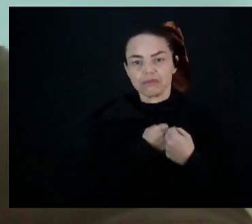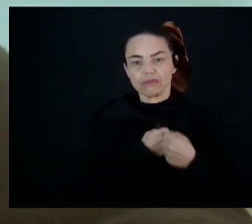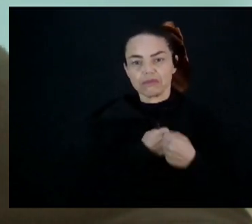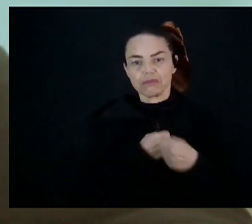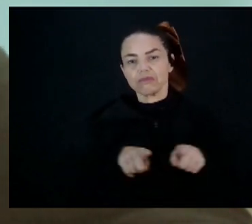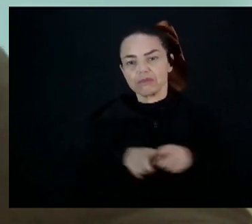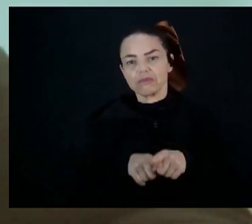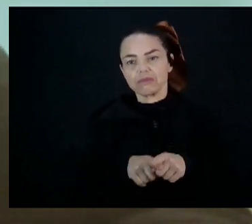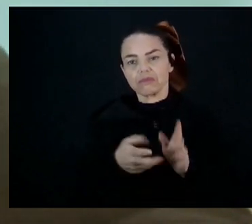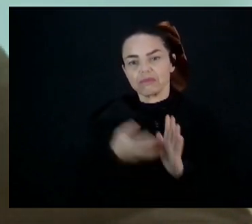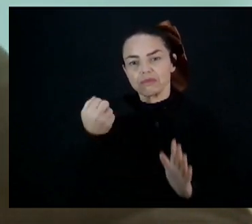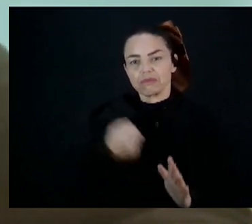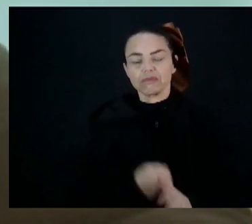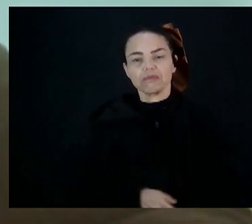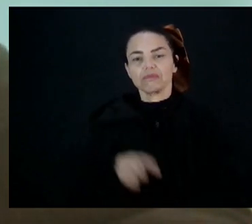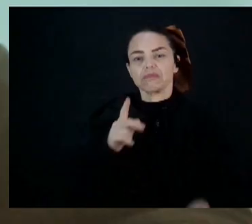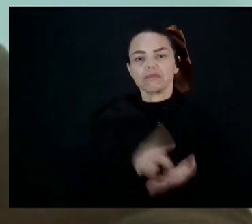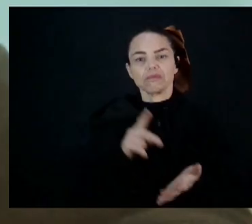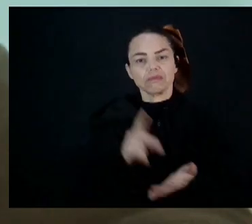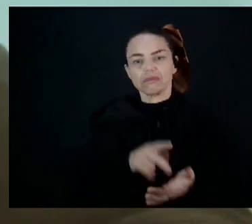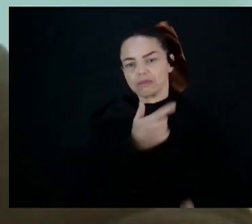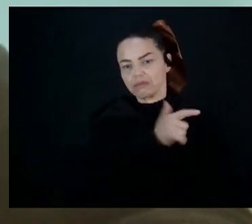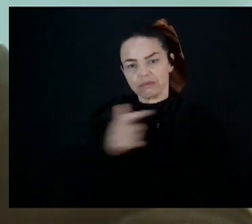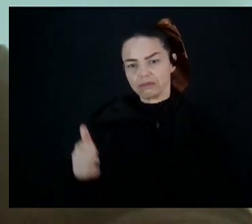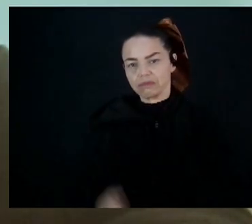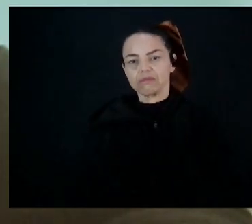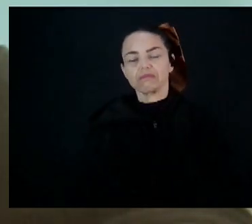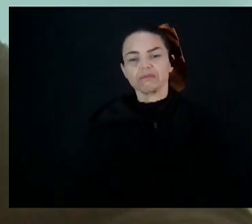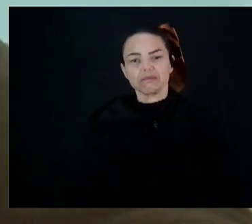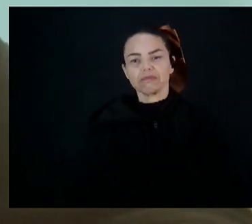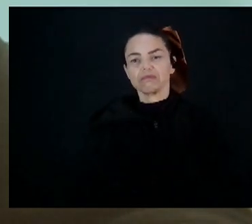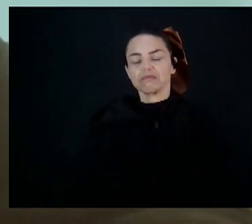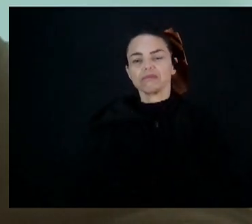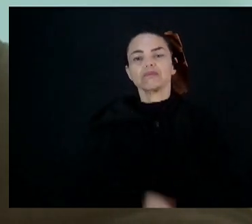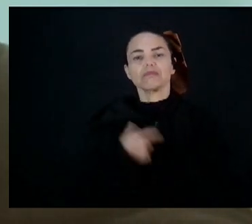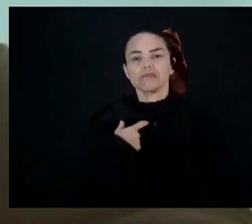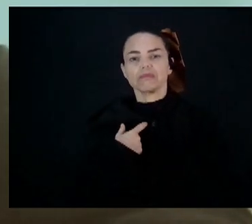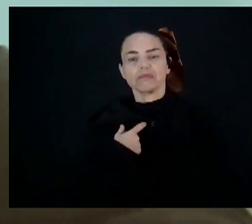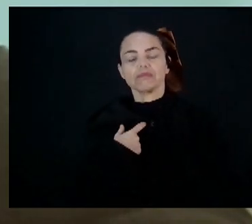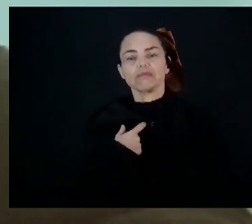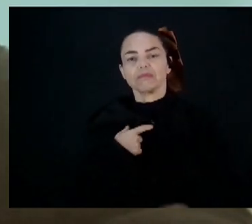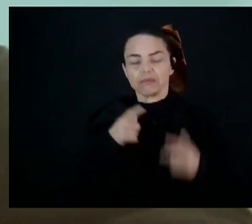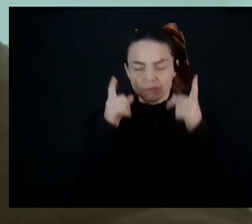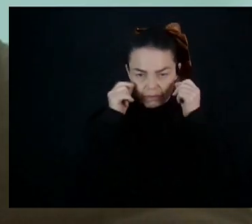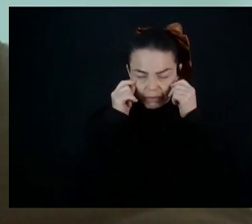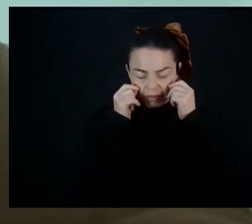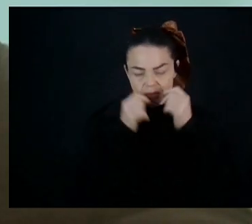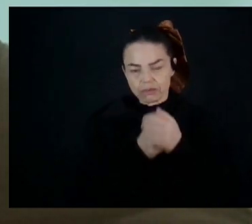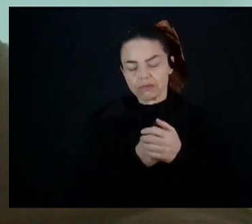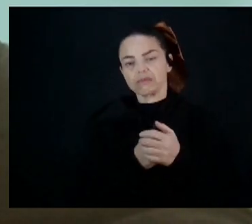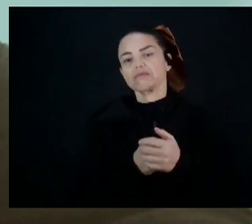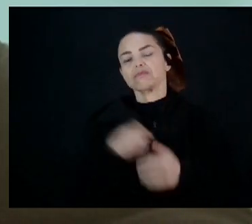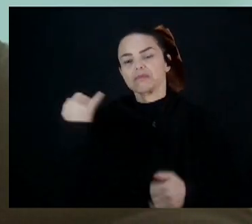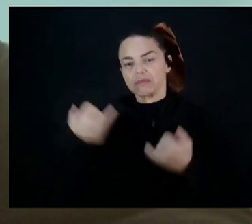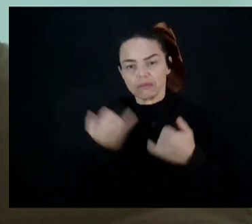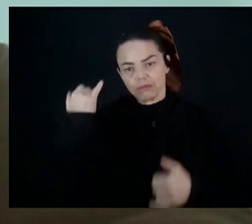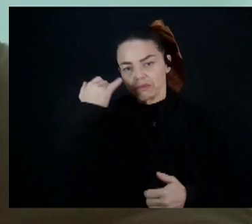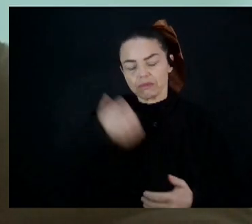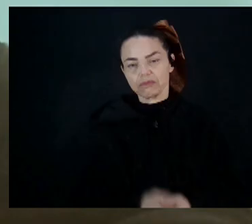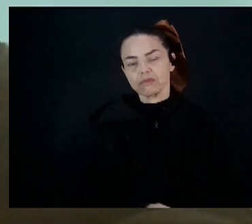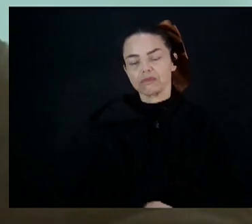tempo de onde realmente não é um tempo que está ocioso, né? O sono, ele é uma função fisiológica, a gente não dorme porque a